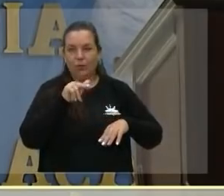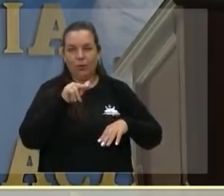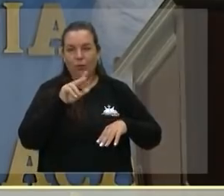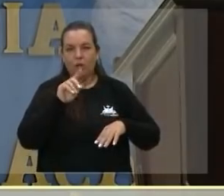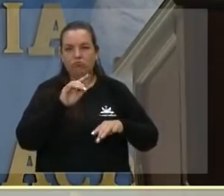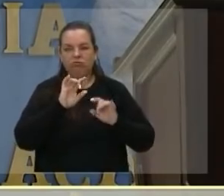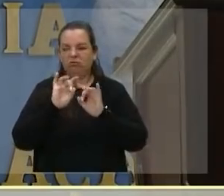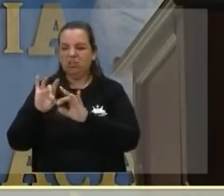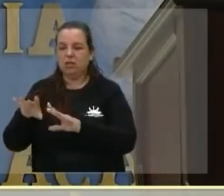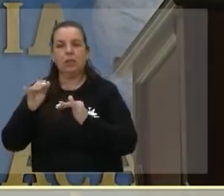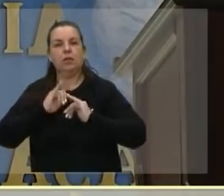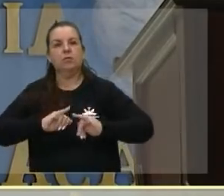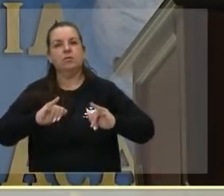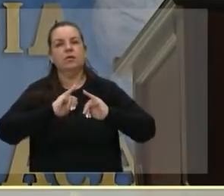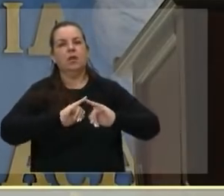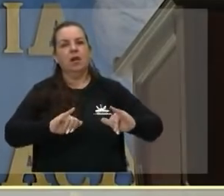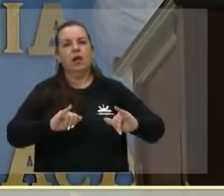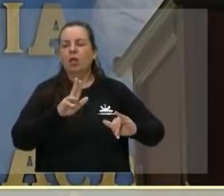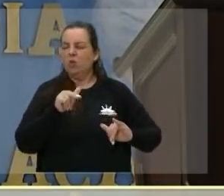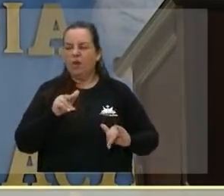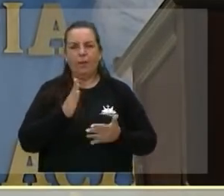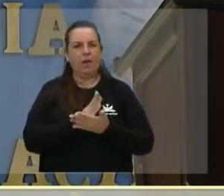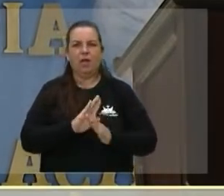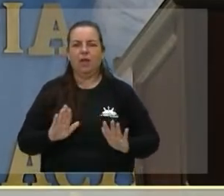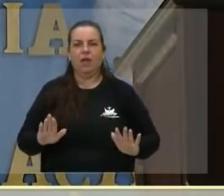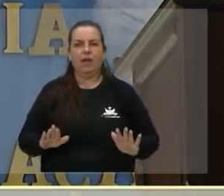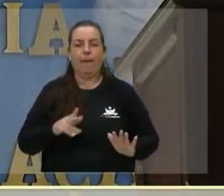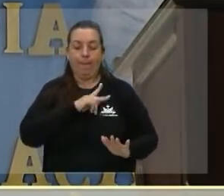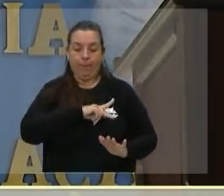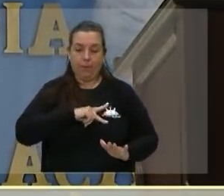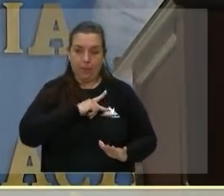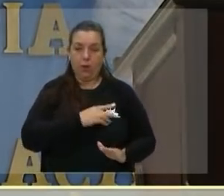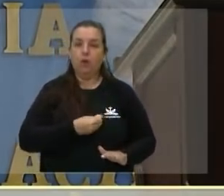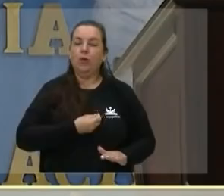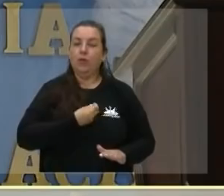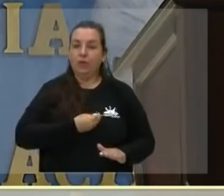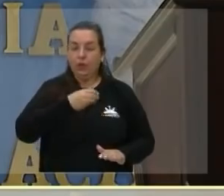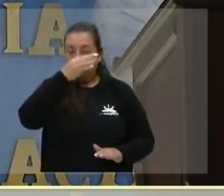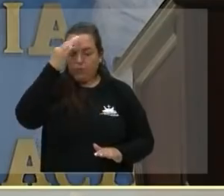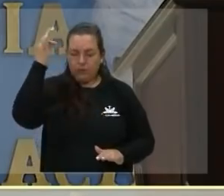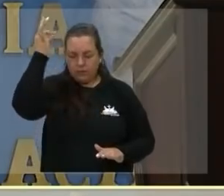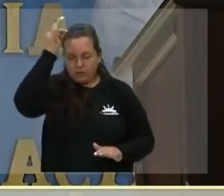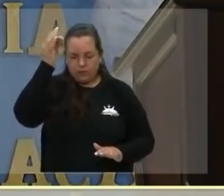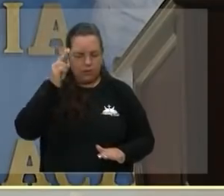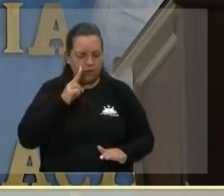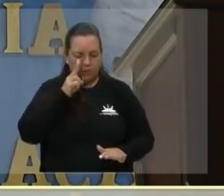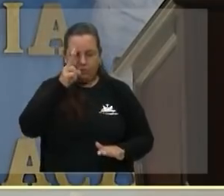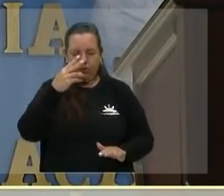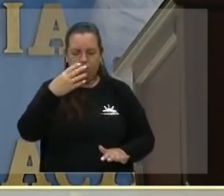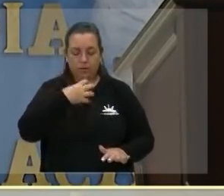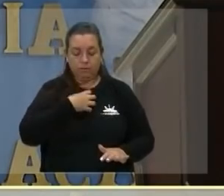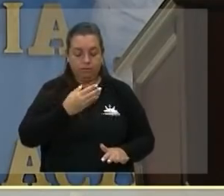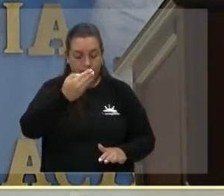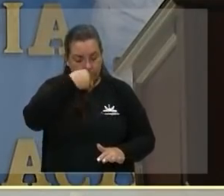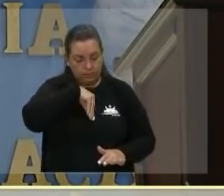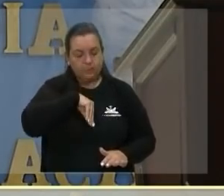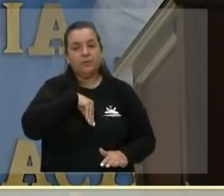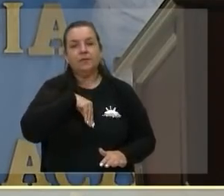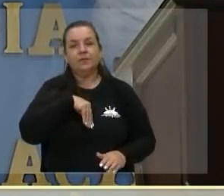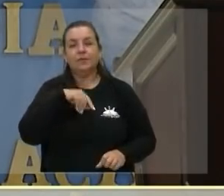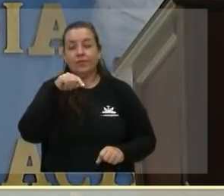deixei de anunciar o paulo ele devia com o espírito santo tão forte nele